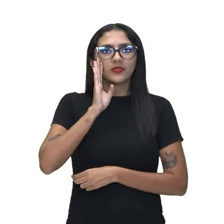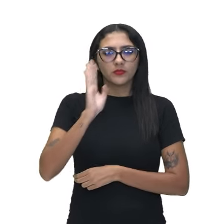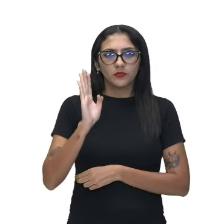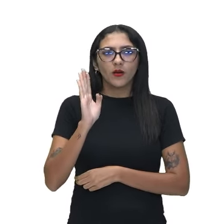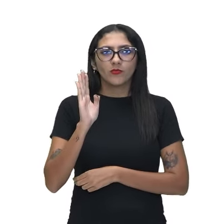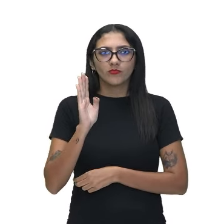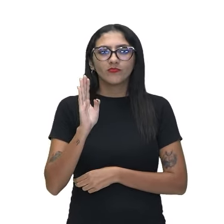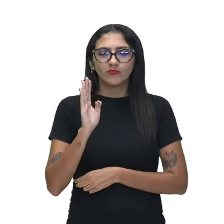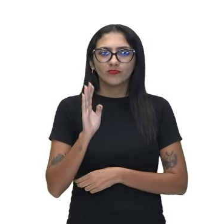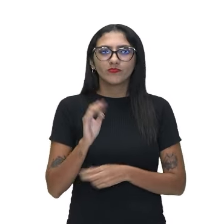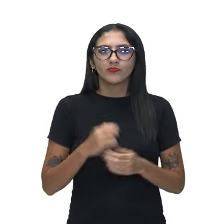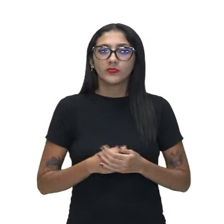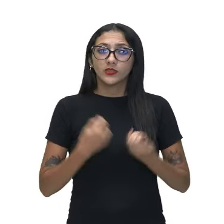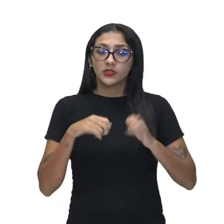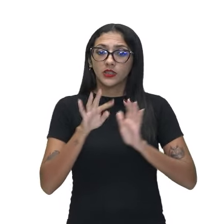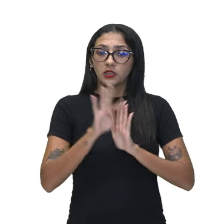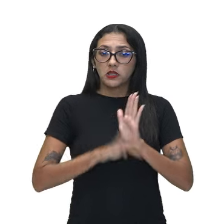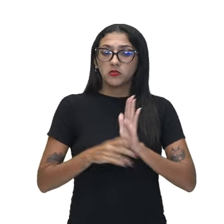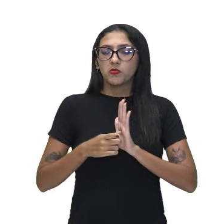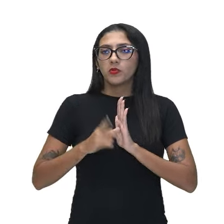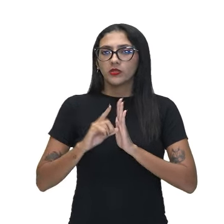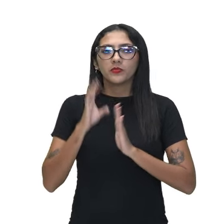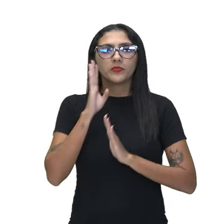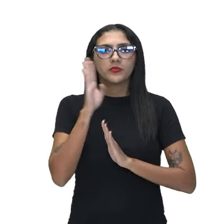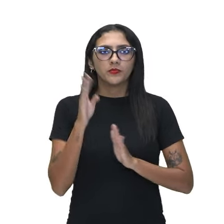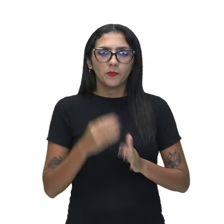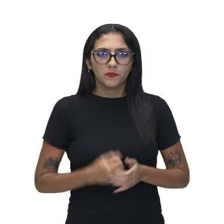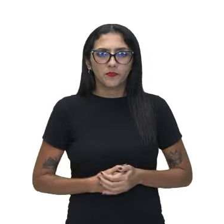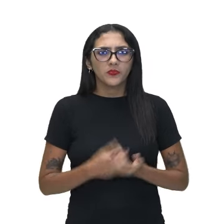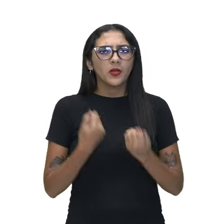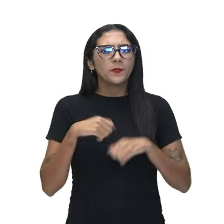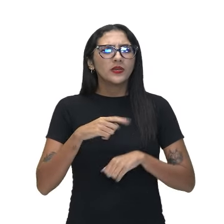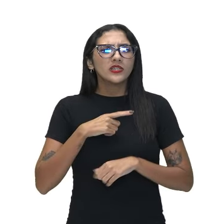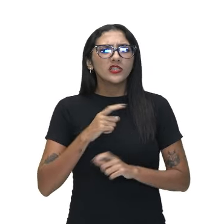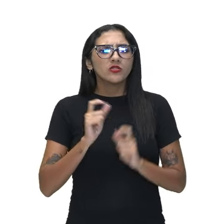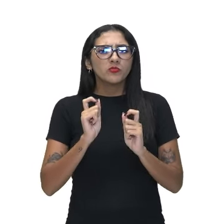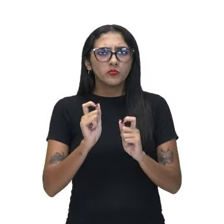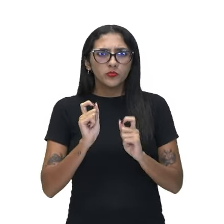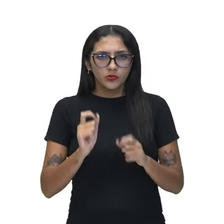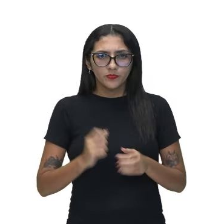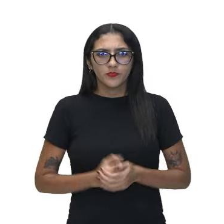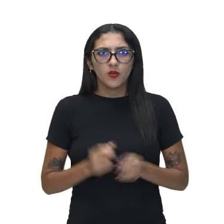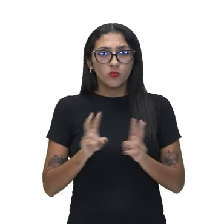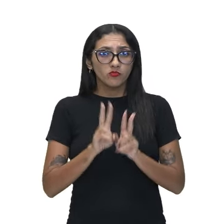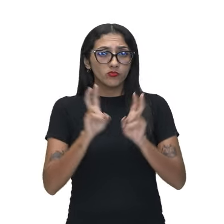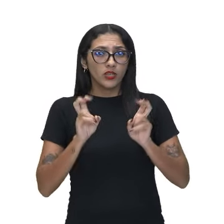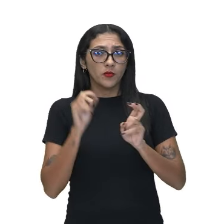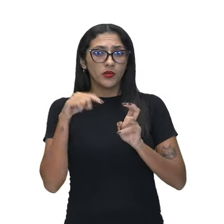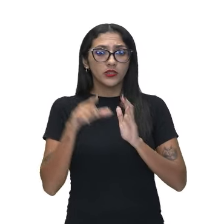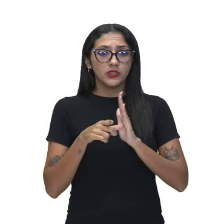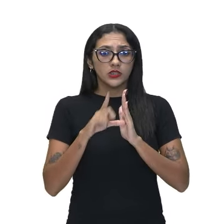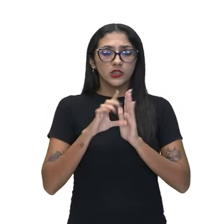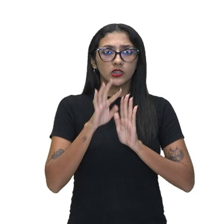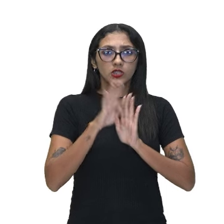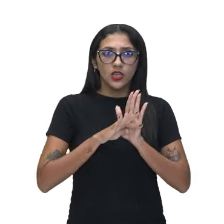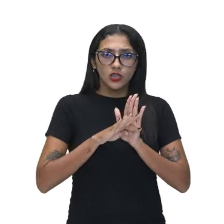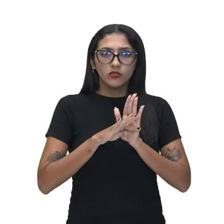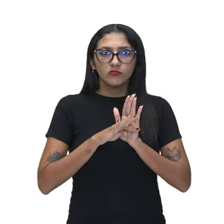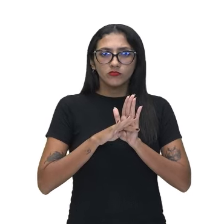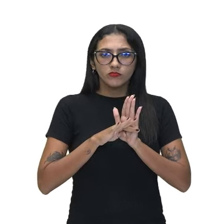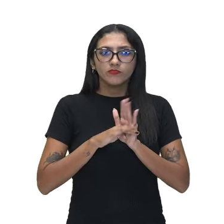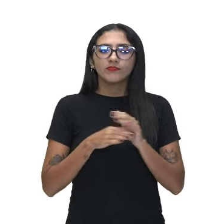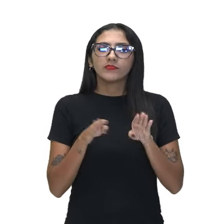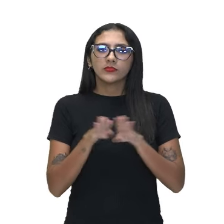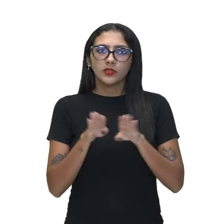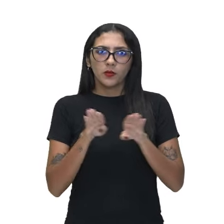de um texto-fonte. E aí, nesse meu resumo, eu vou ter o assunto desse texto-fonte. E também é um texto